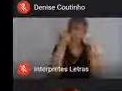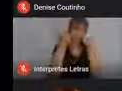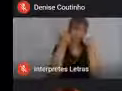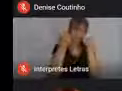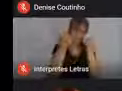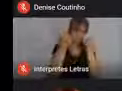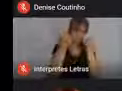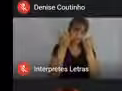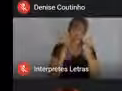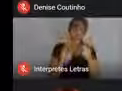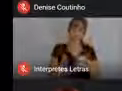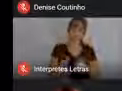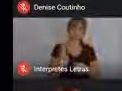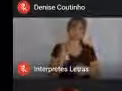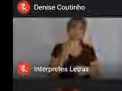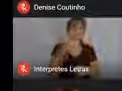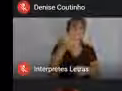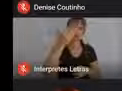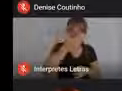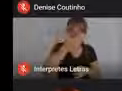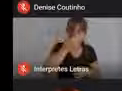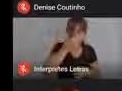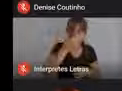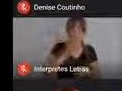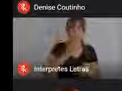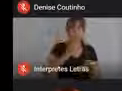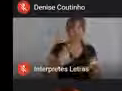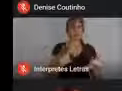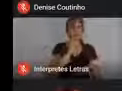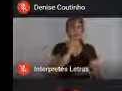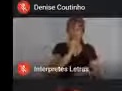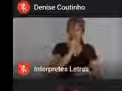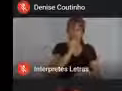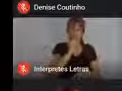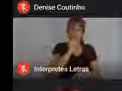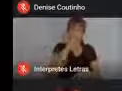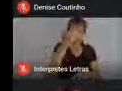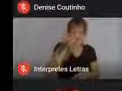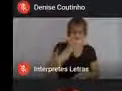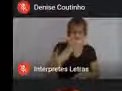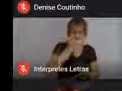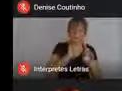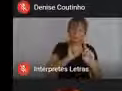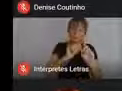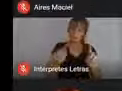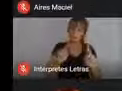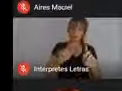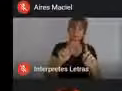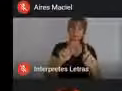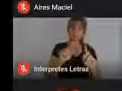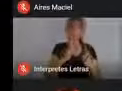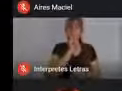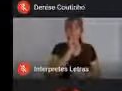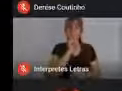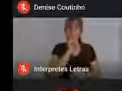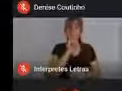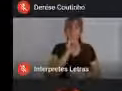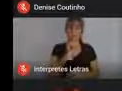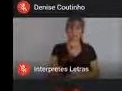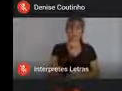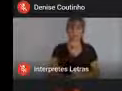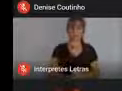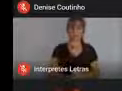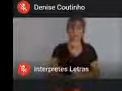valor que não é visto, que está invisível. Para citar um para vocês, uma das